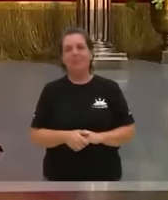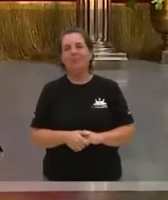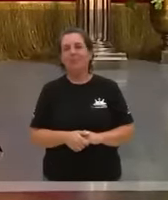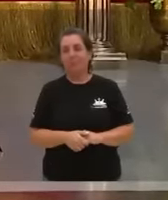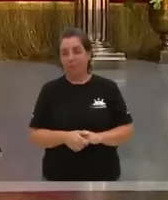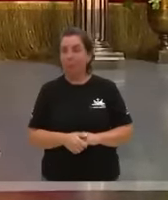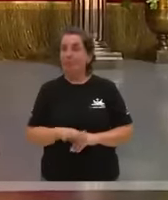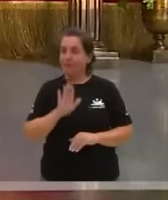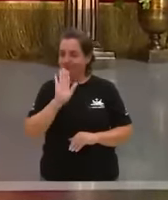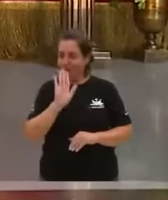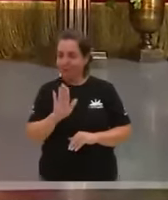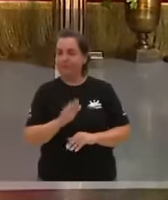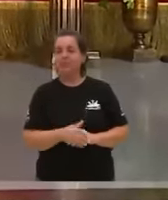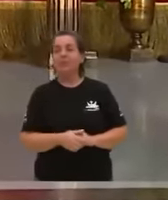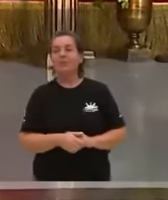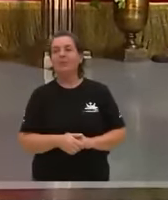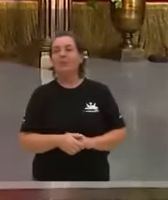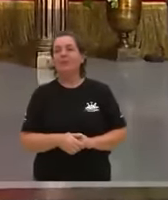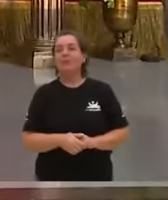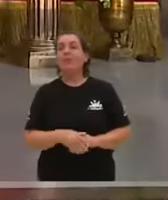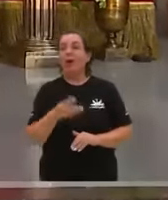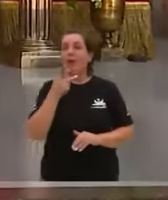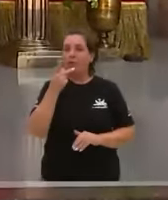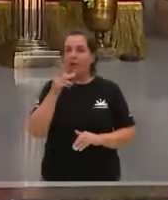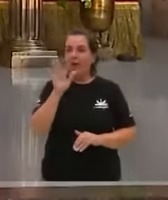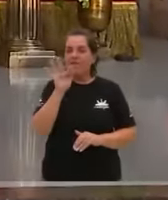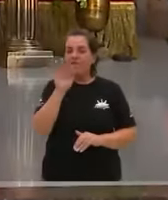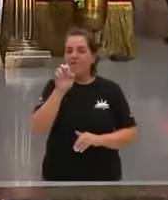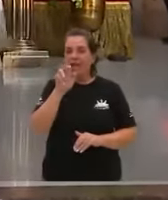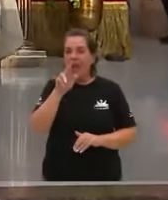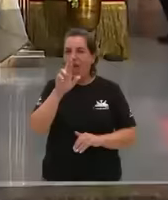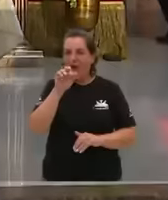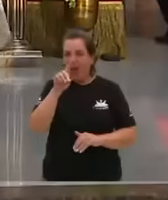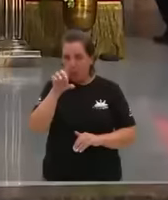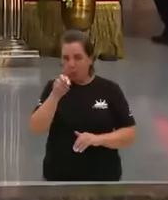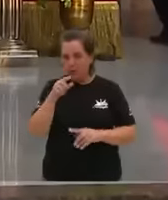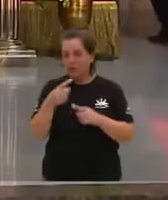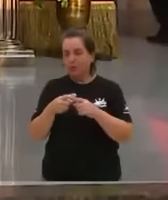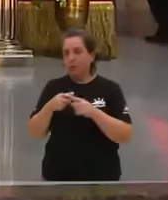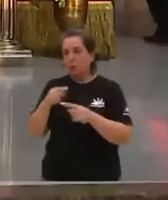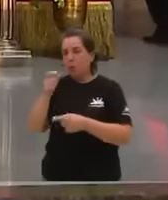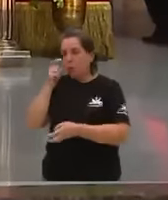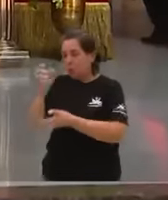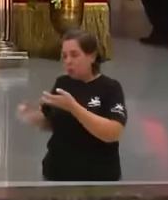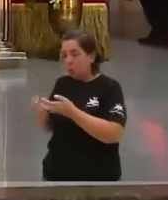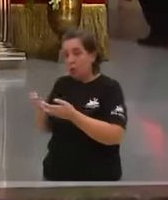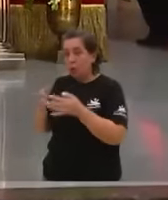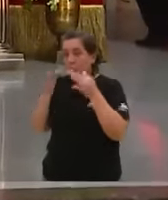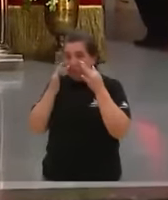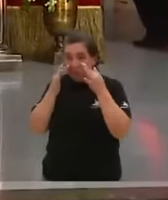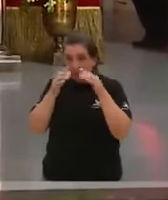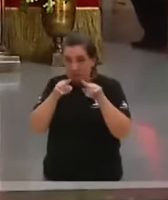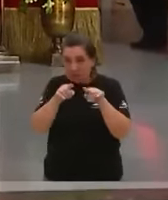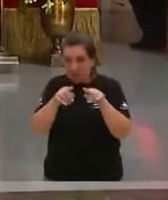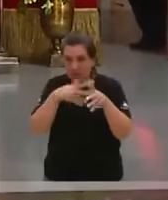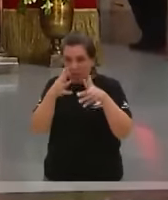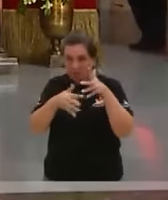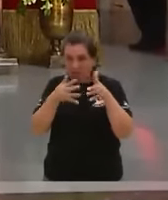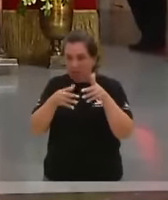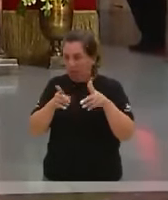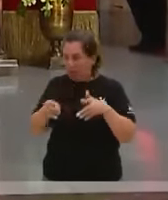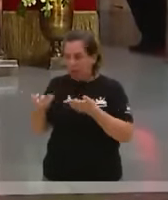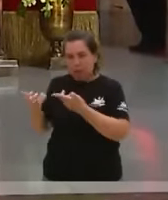Eu falei, tão ferrado porque o inimigo escutou? Porque o inimigo não quer isso de mim e de